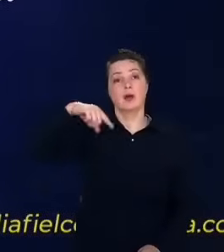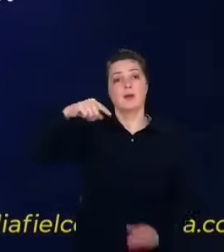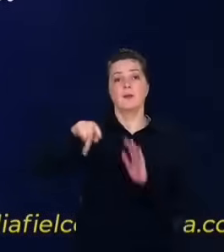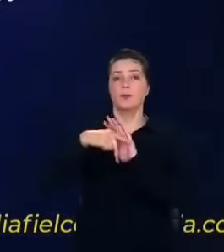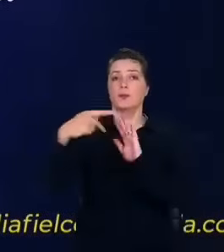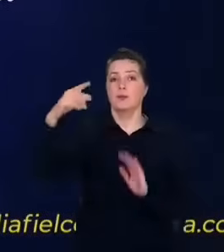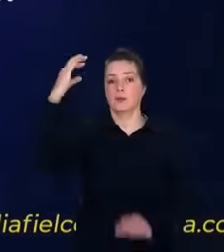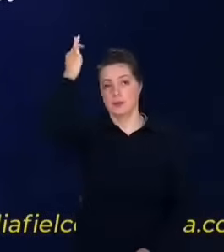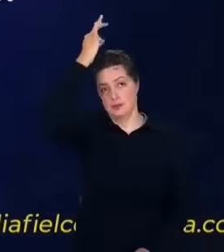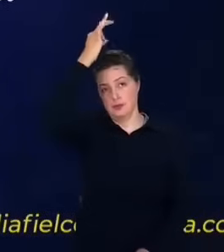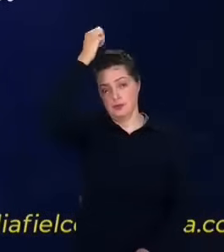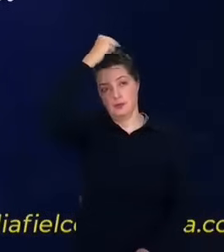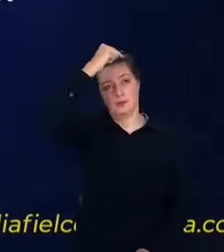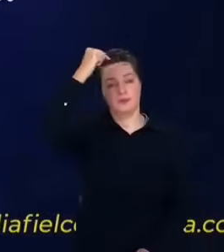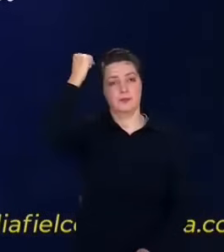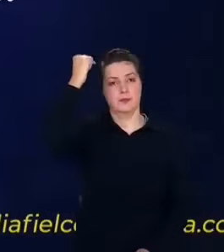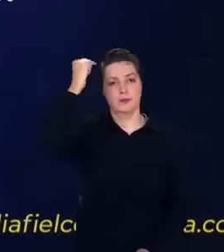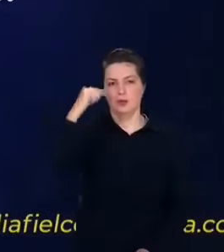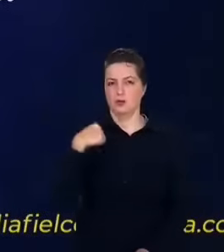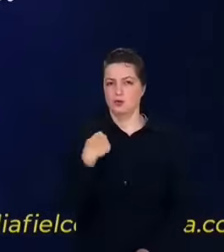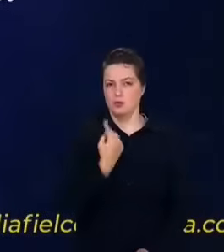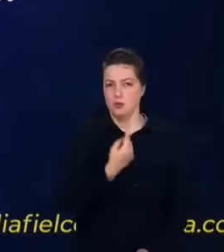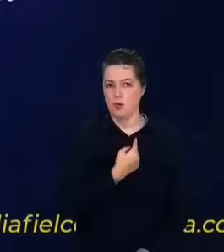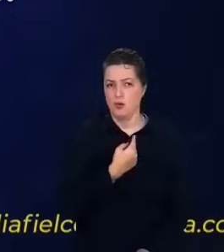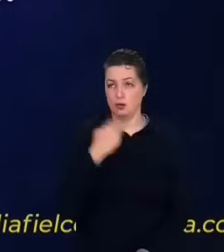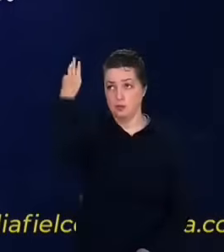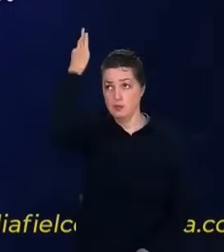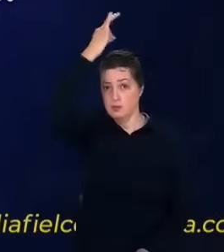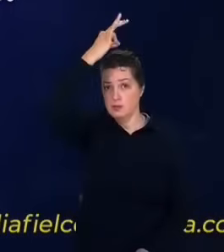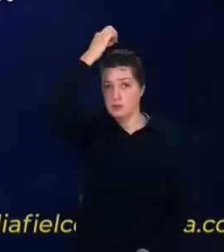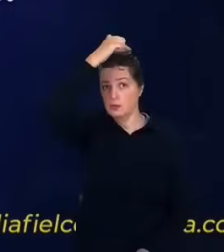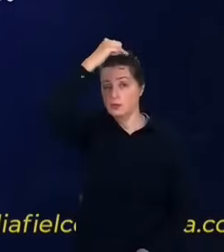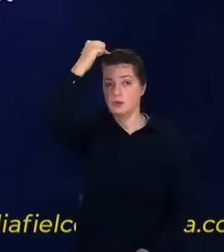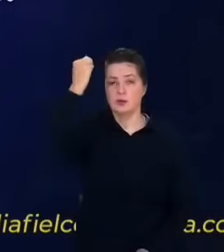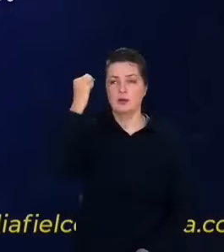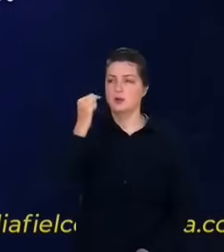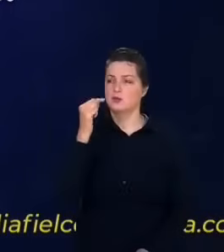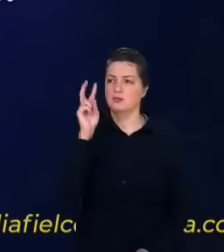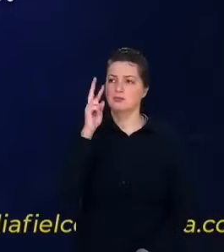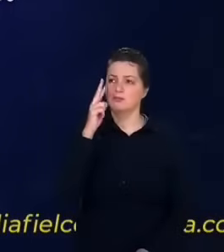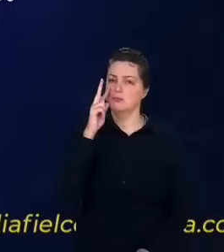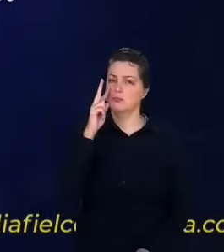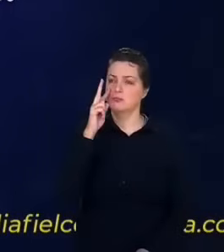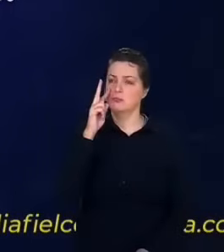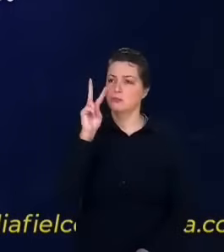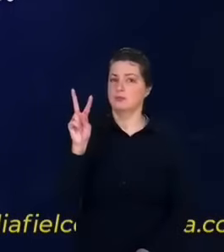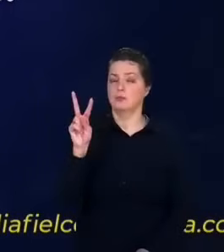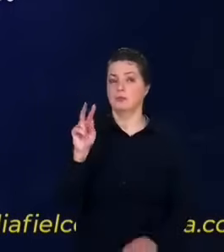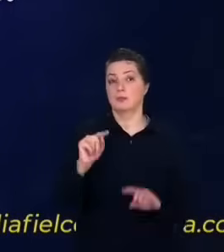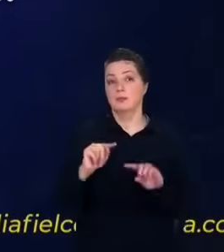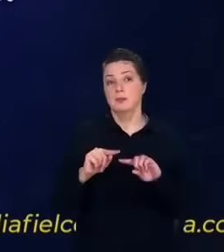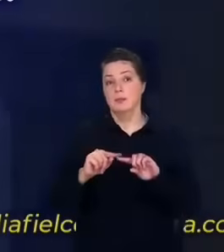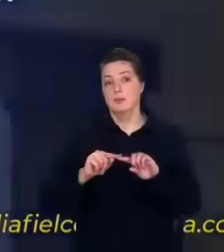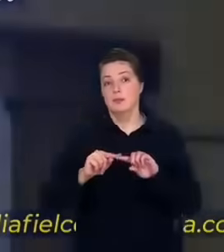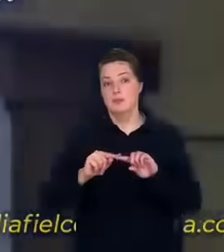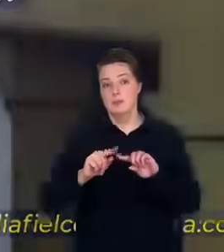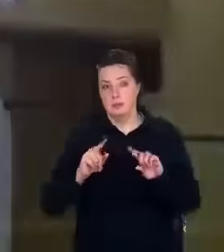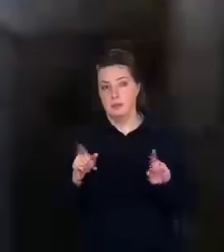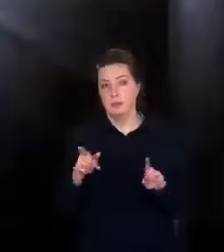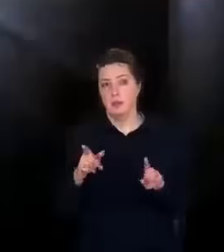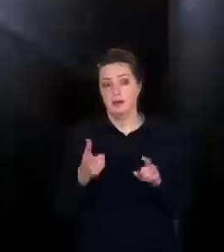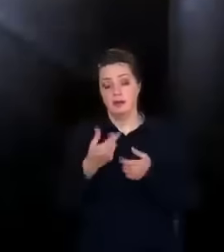Santo. Você não vê, mas ele está dentro daqueles que têm uma